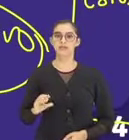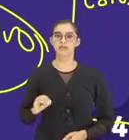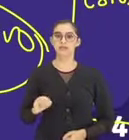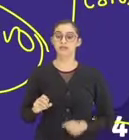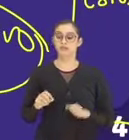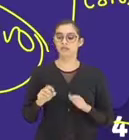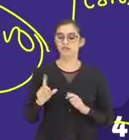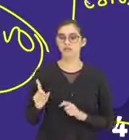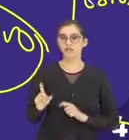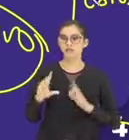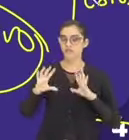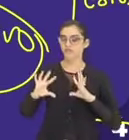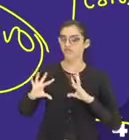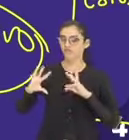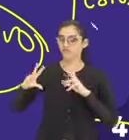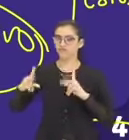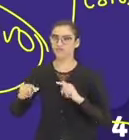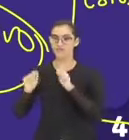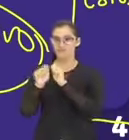tchan, tchan, tchan, tchan.